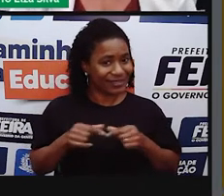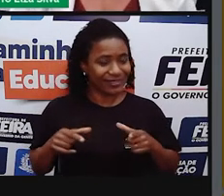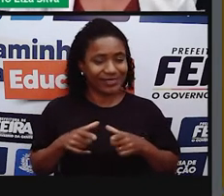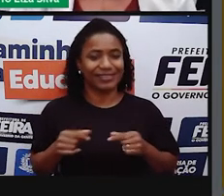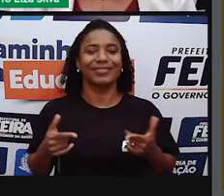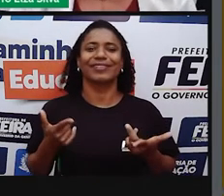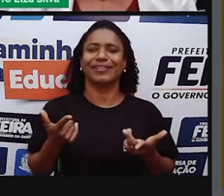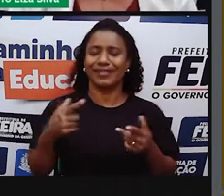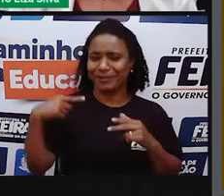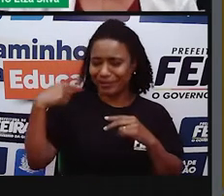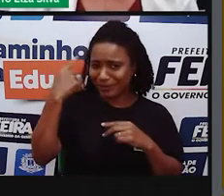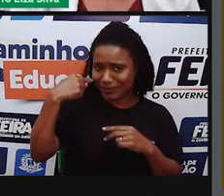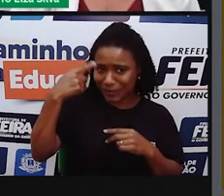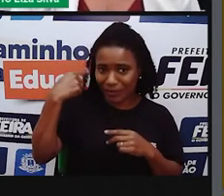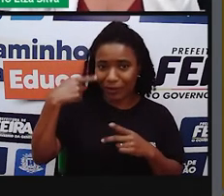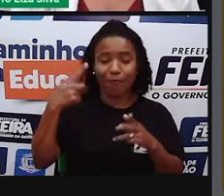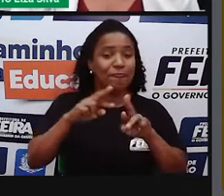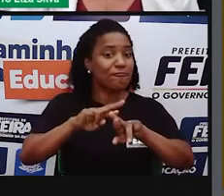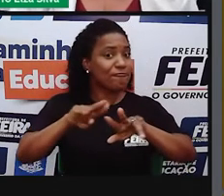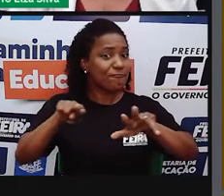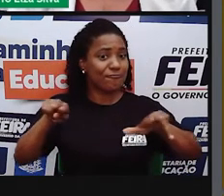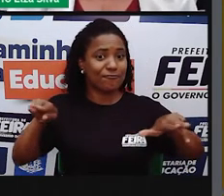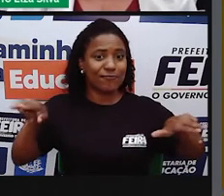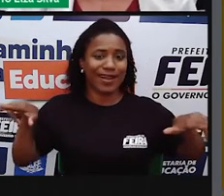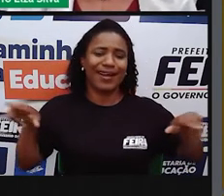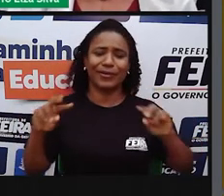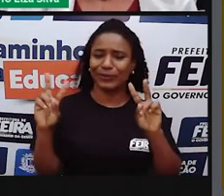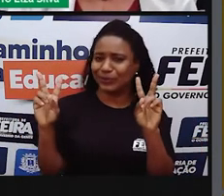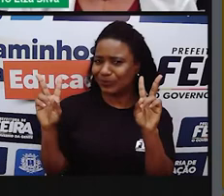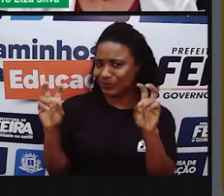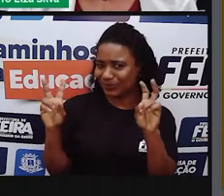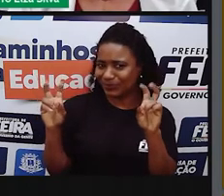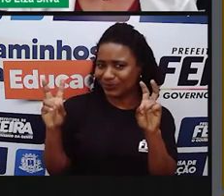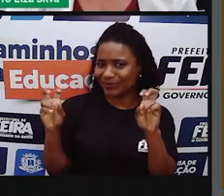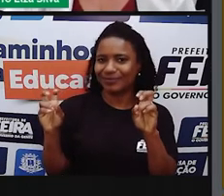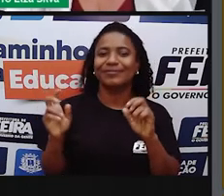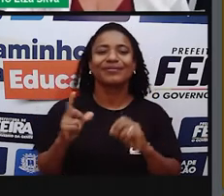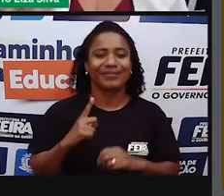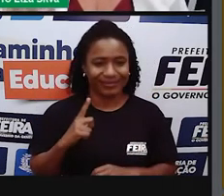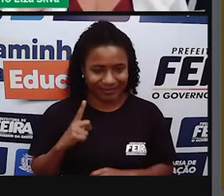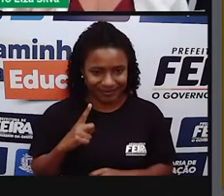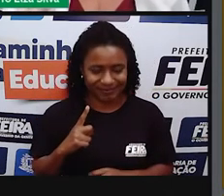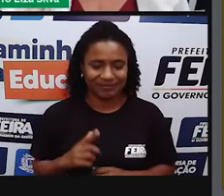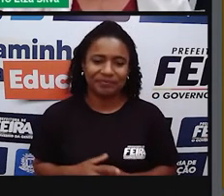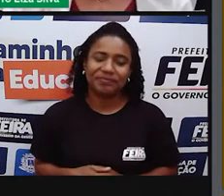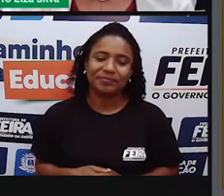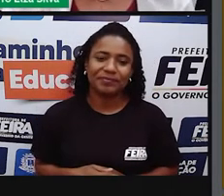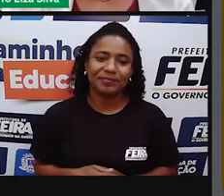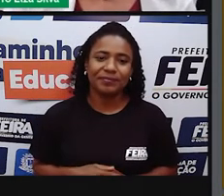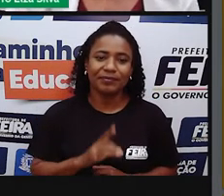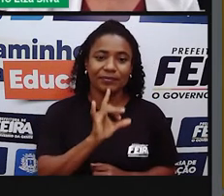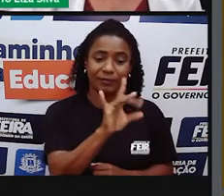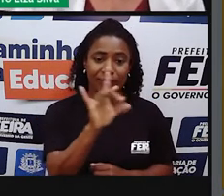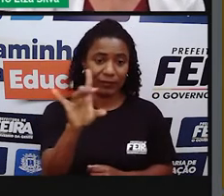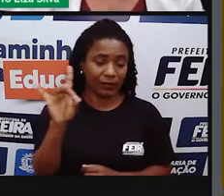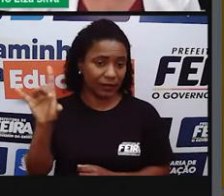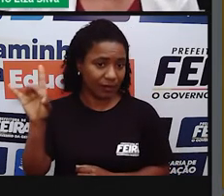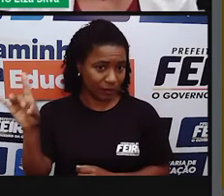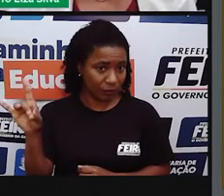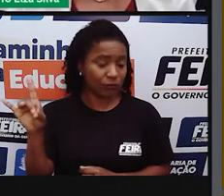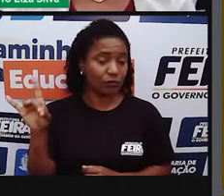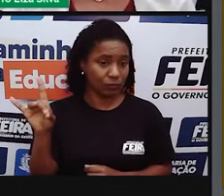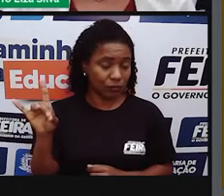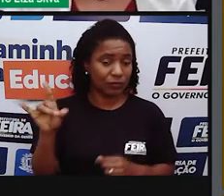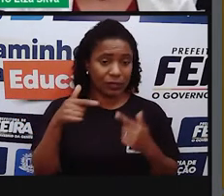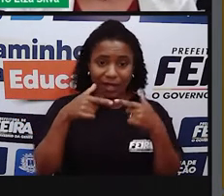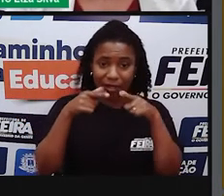espanhóis, enfim. Há provérbio no mundo todo. Mas cada idioma faz uma